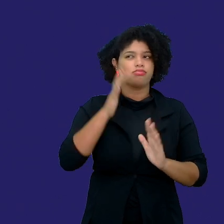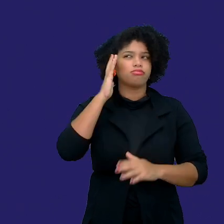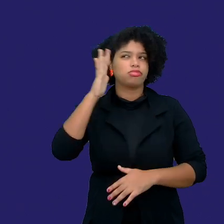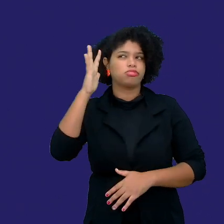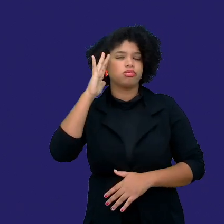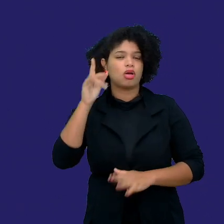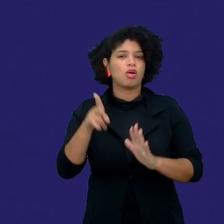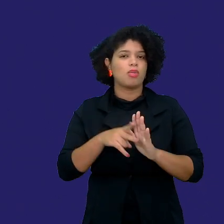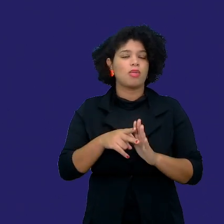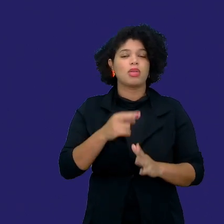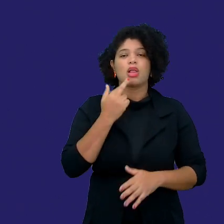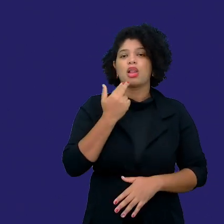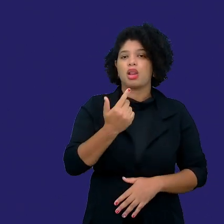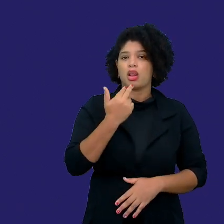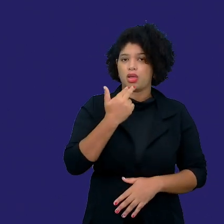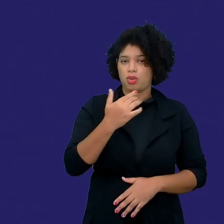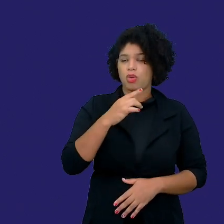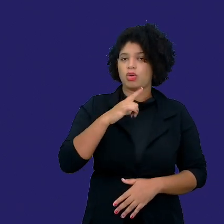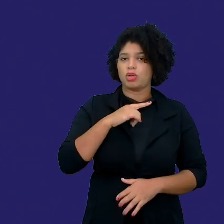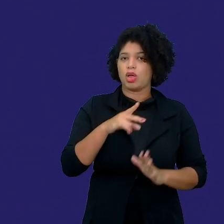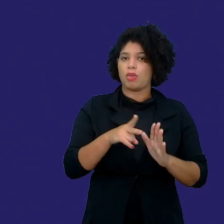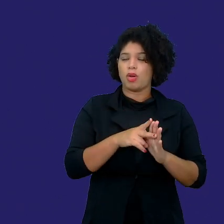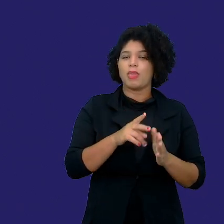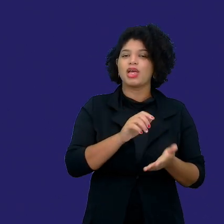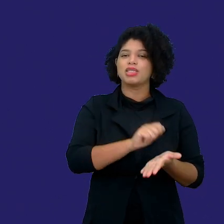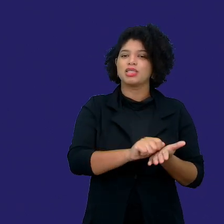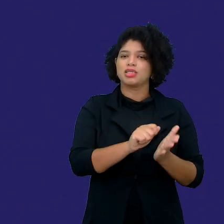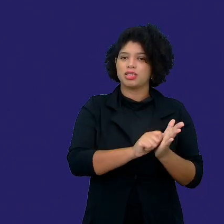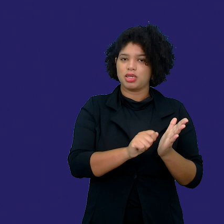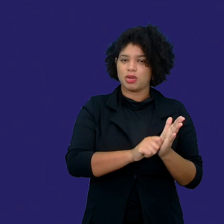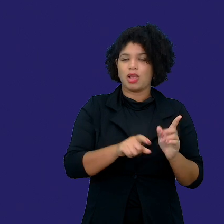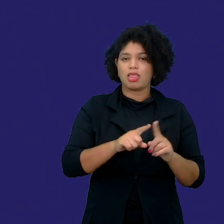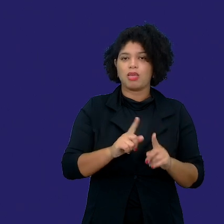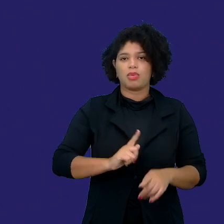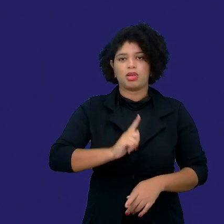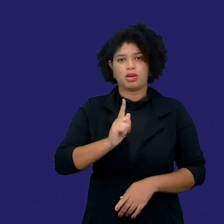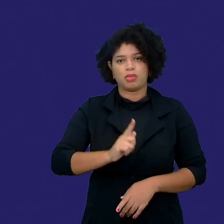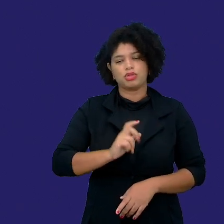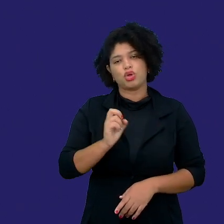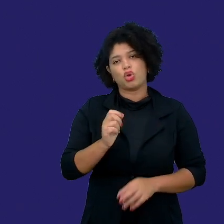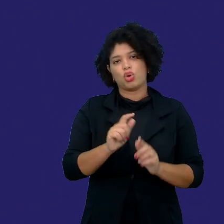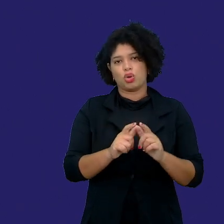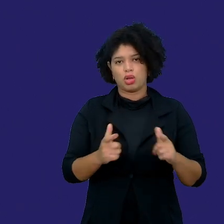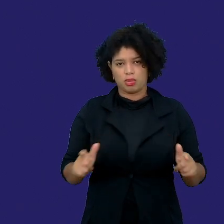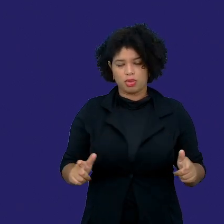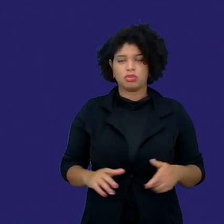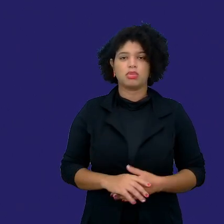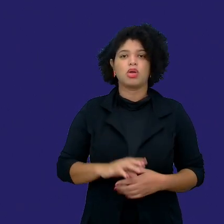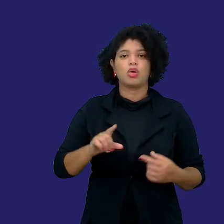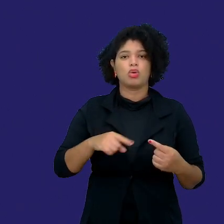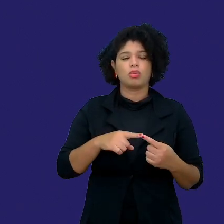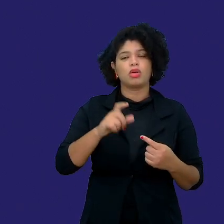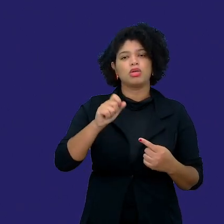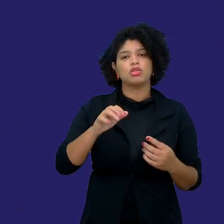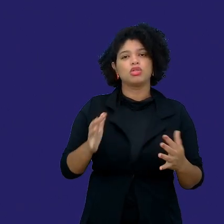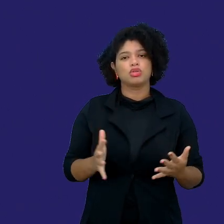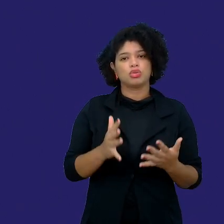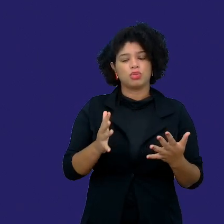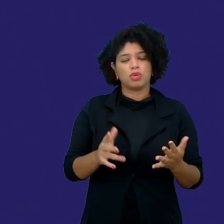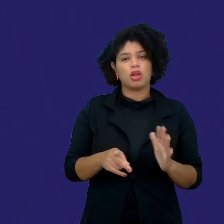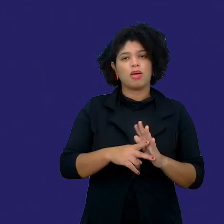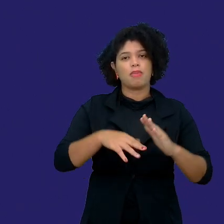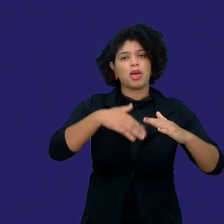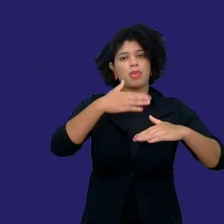que abrangem o trabalho com ortografia e gramática, com o objetivo, então, de promover os avanços